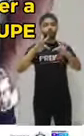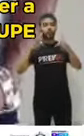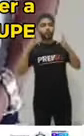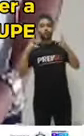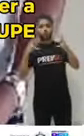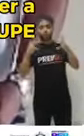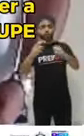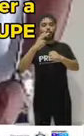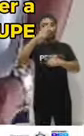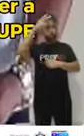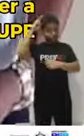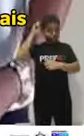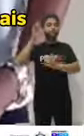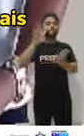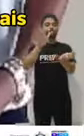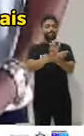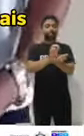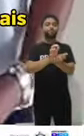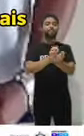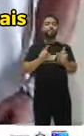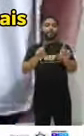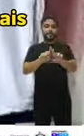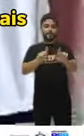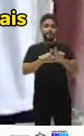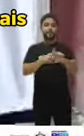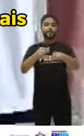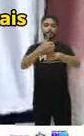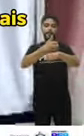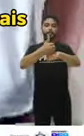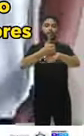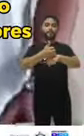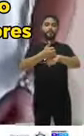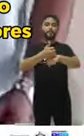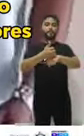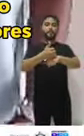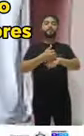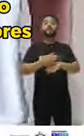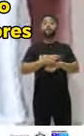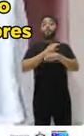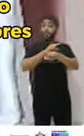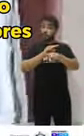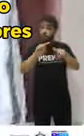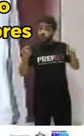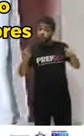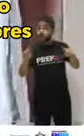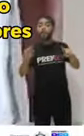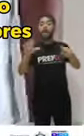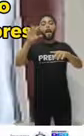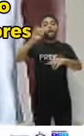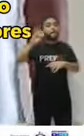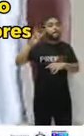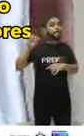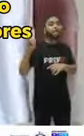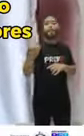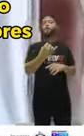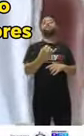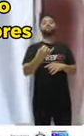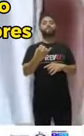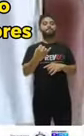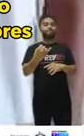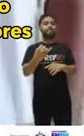toda a equipe do PREVUP e a todos os profissionais. E vocês aproveitem ao